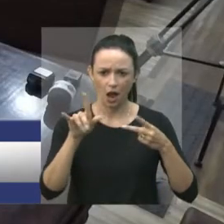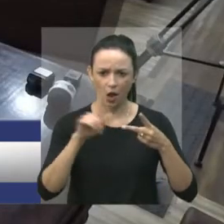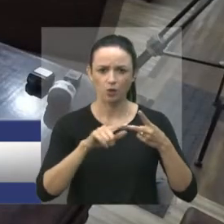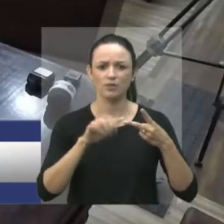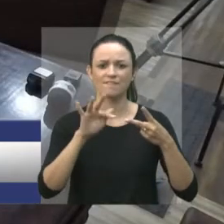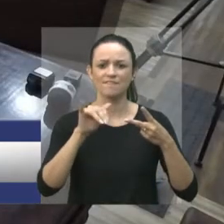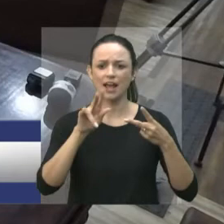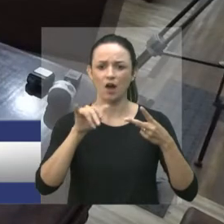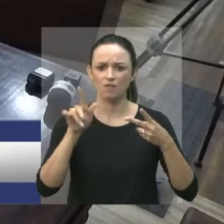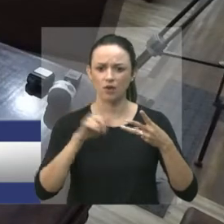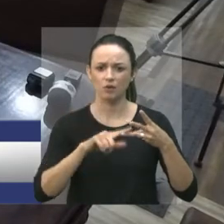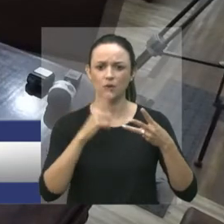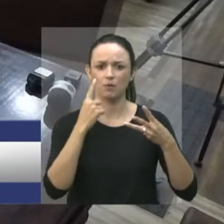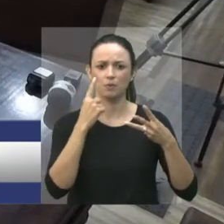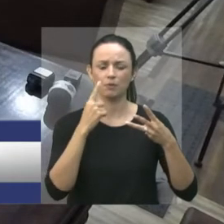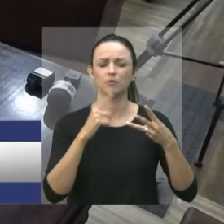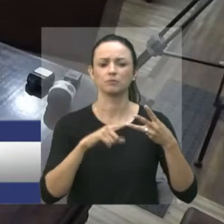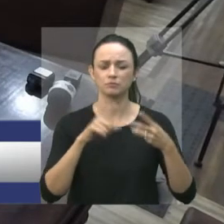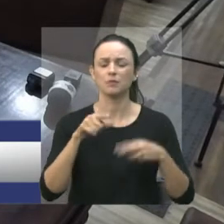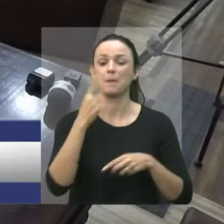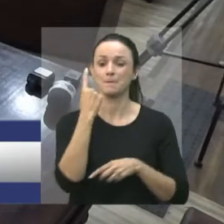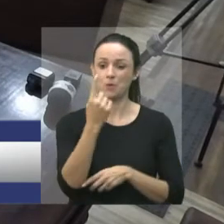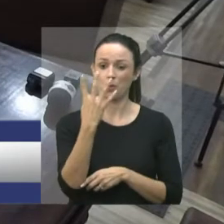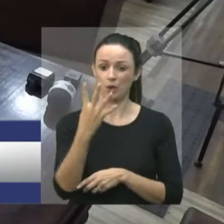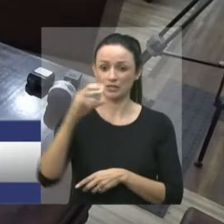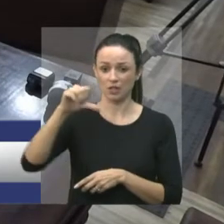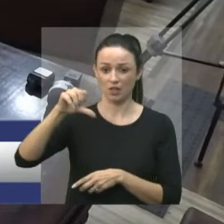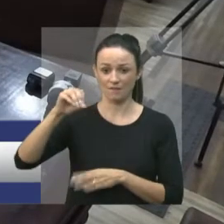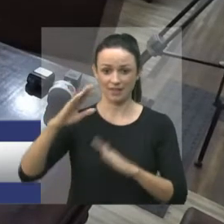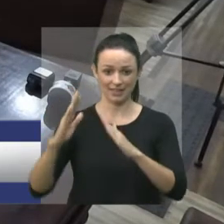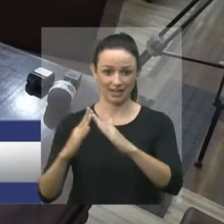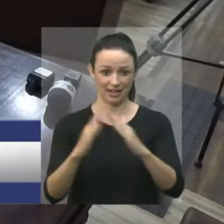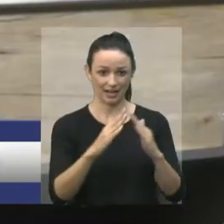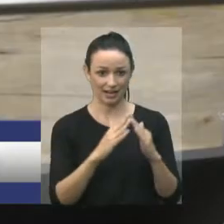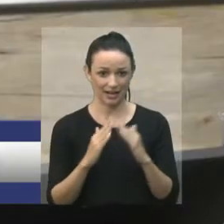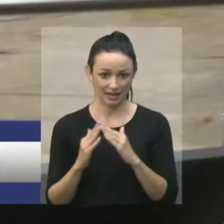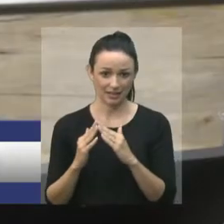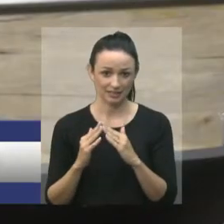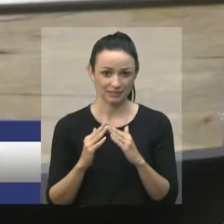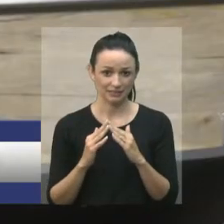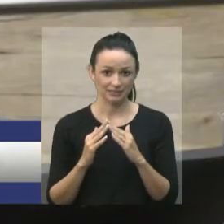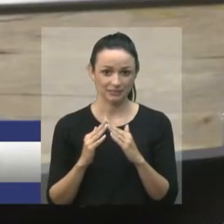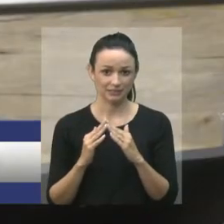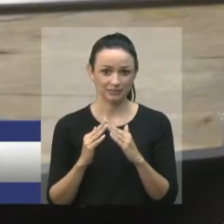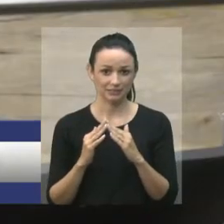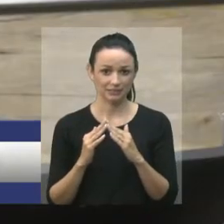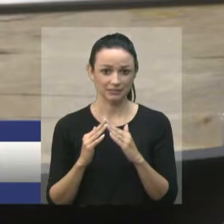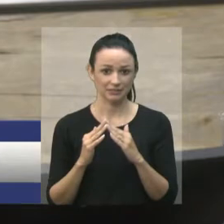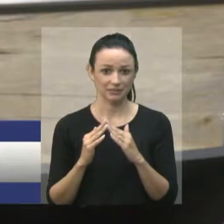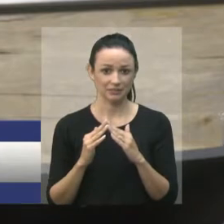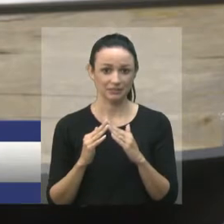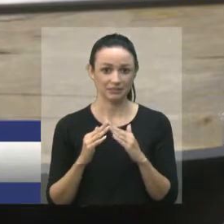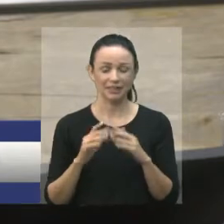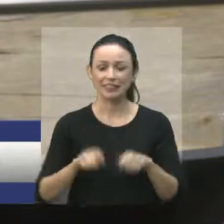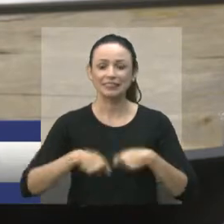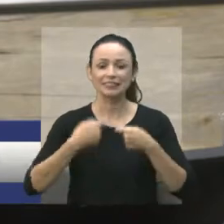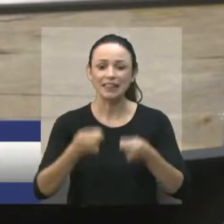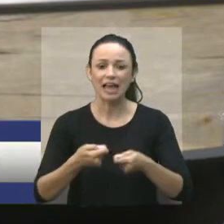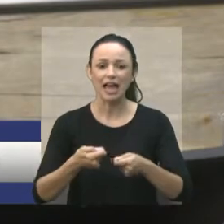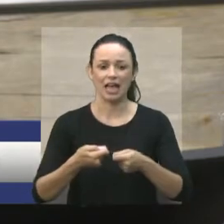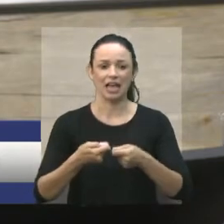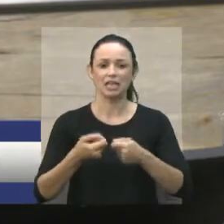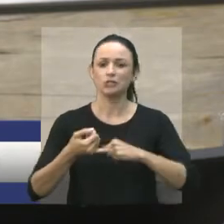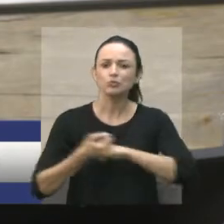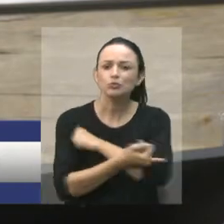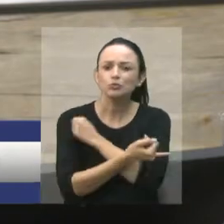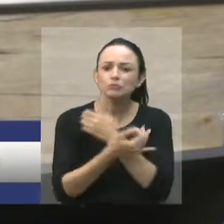Então, 1.499 casas. Aí se entrega um tanto desses de casas sem o mínimo de estrutura, porque quando